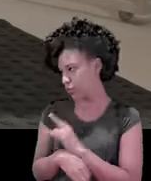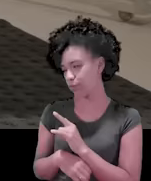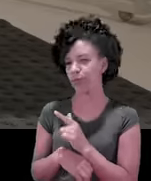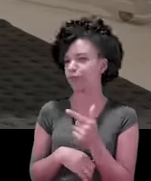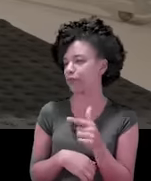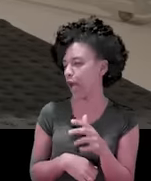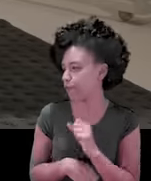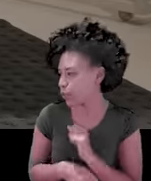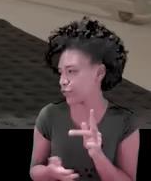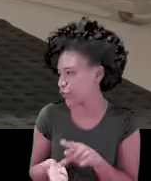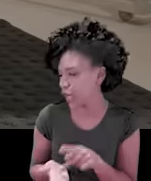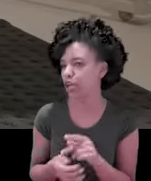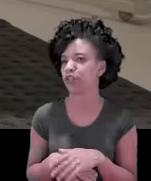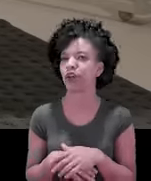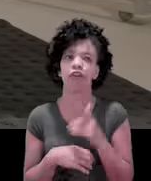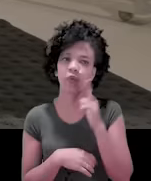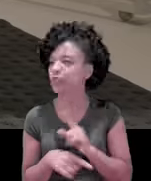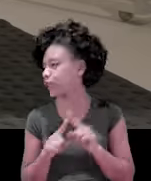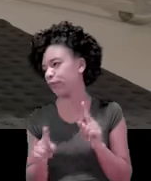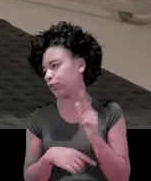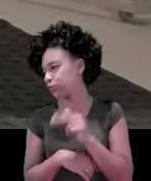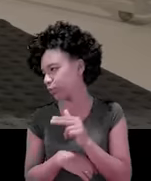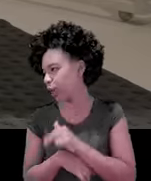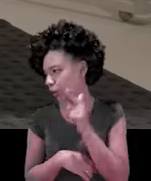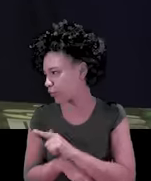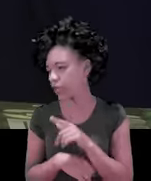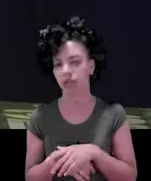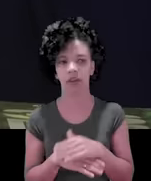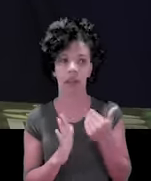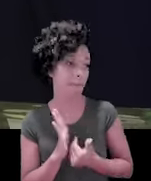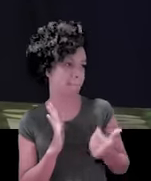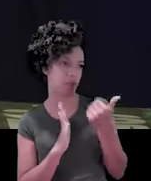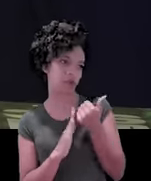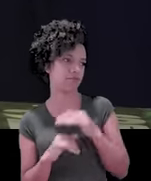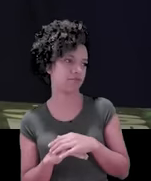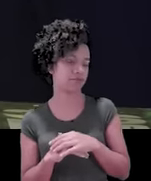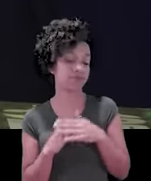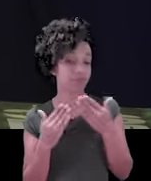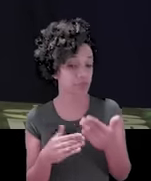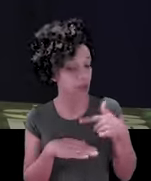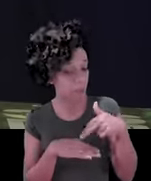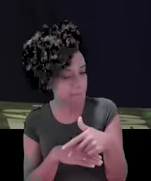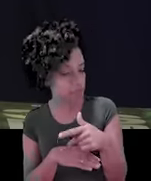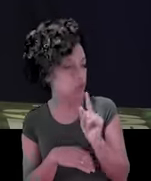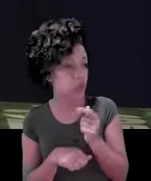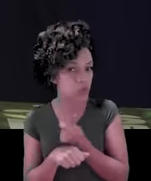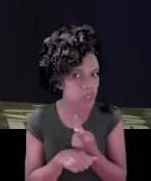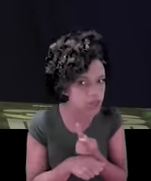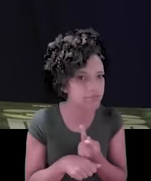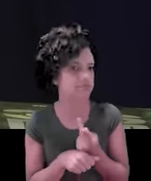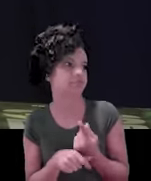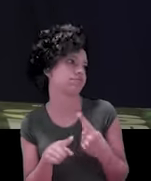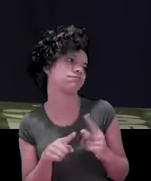te amo sem amar eu vou conseguir não vai conseguir é maior e aí na caminhada eu nunca